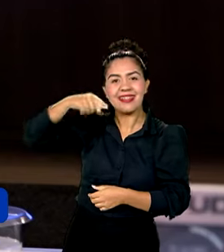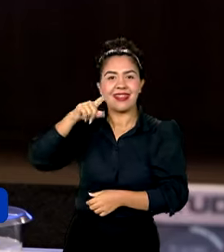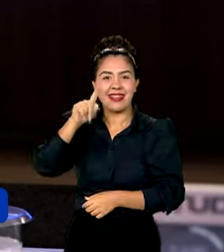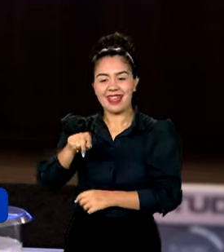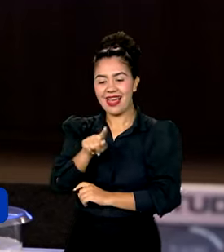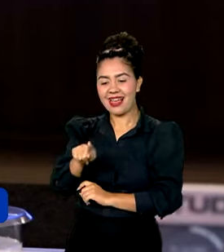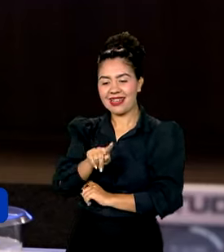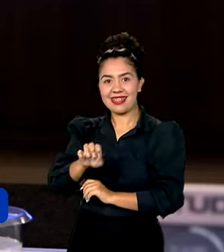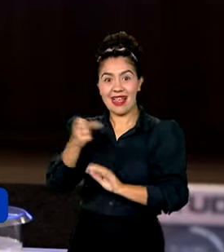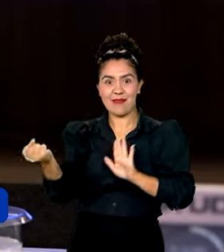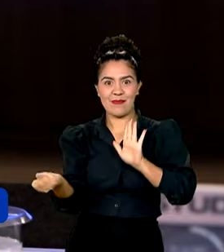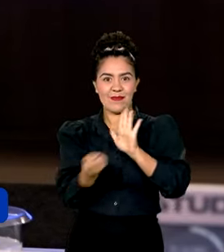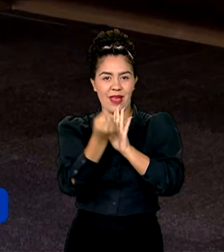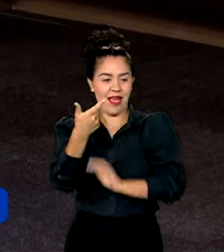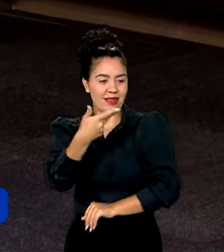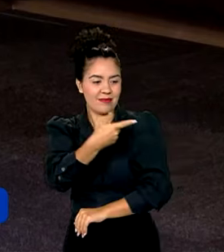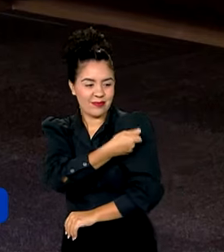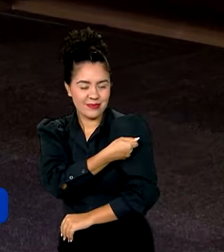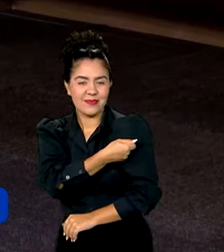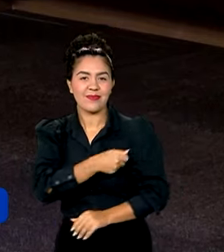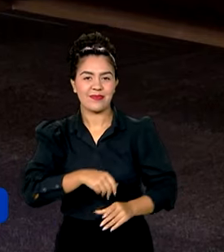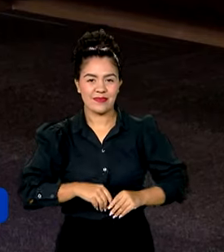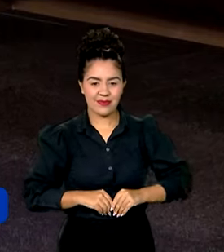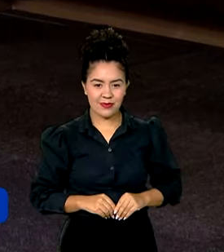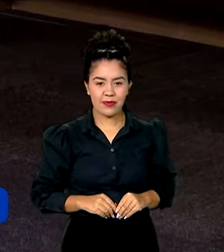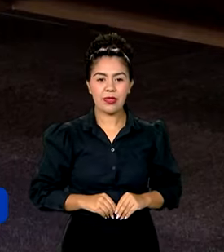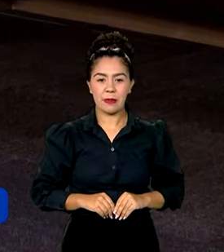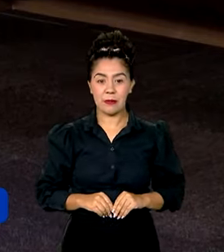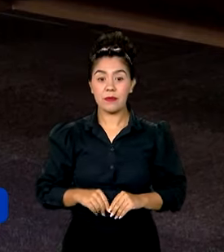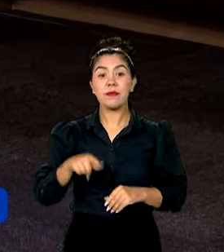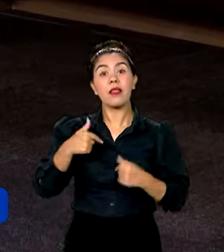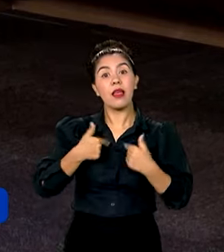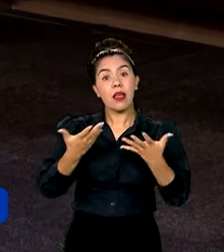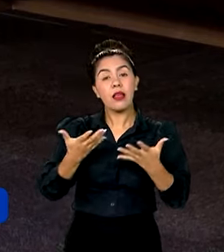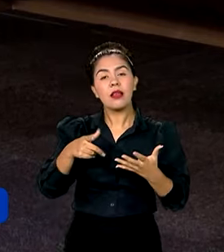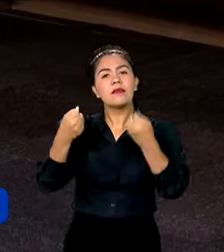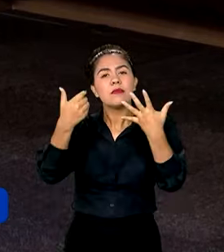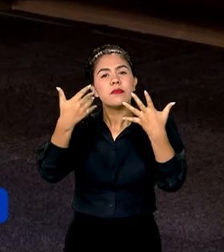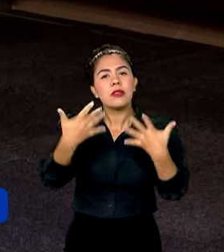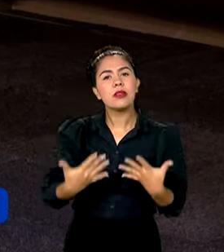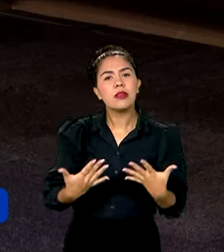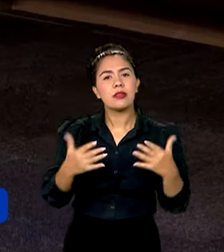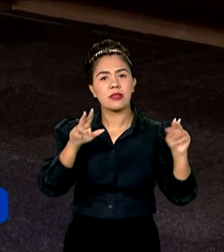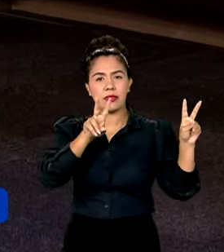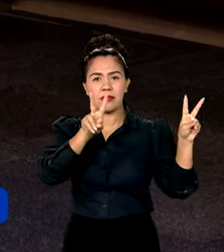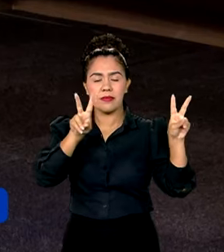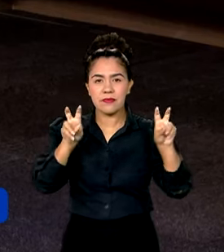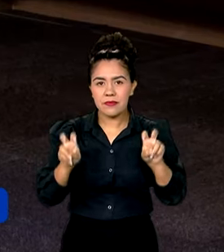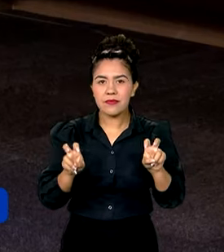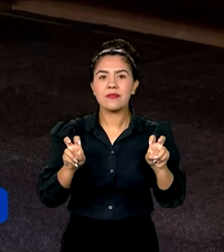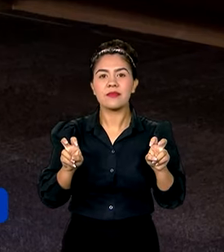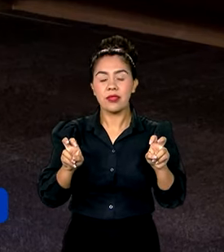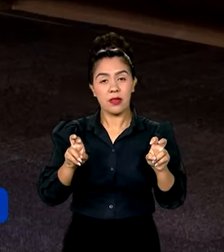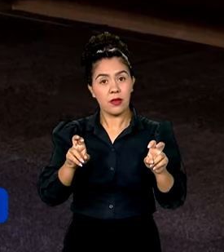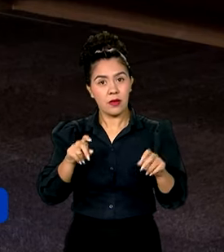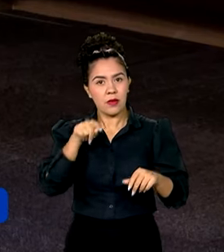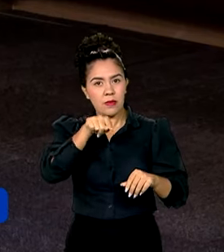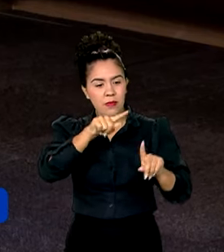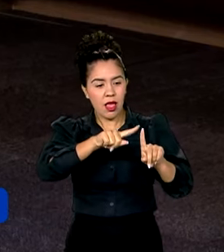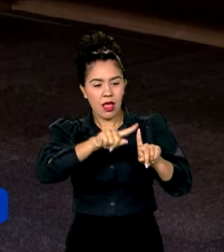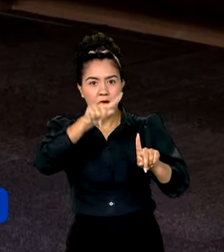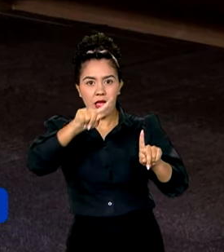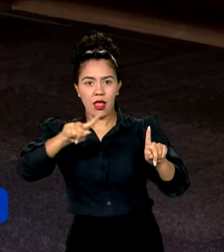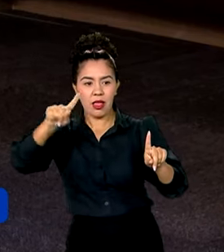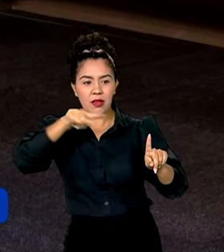símbolo da vacinação ministra eh Então queria falar mais um pouquinho sobre essa essa melhora nesses índices